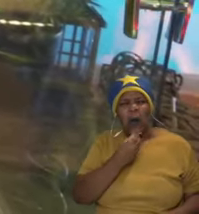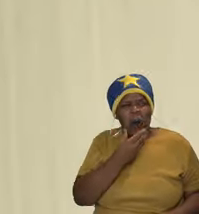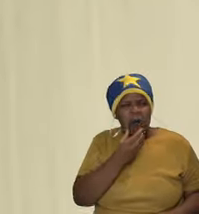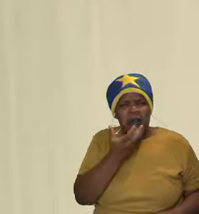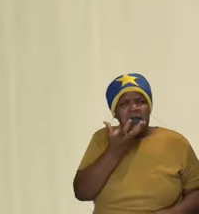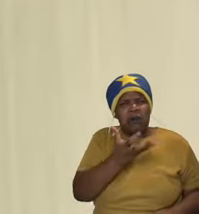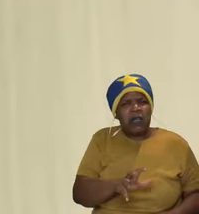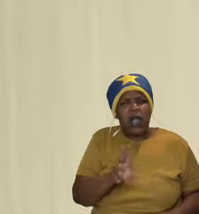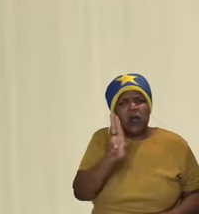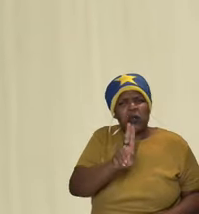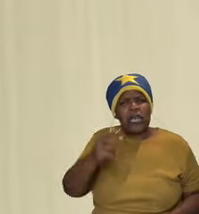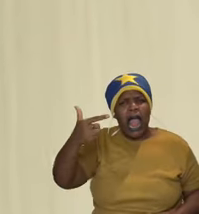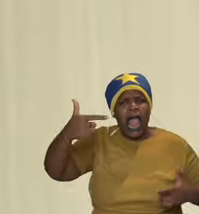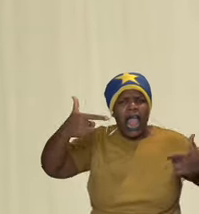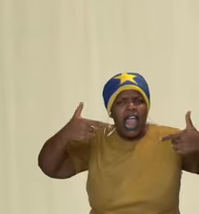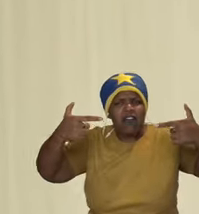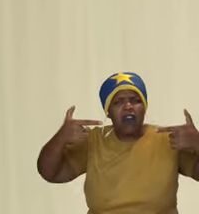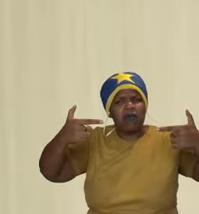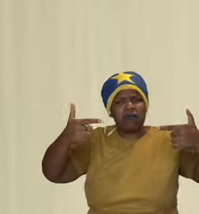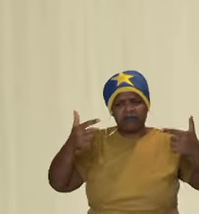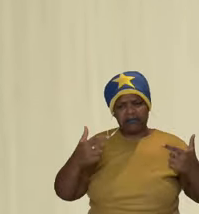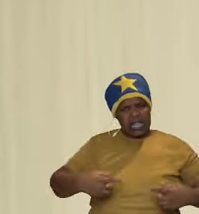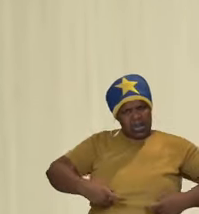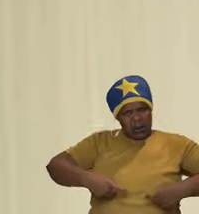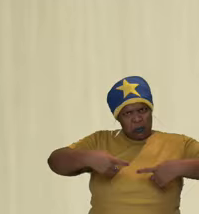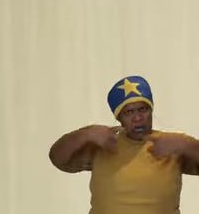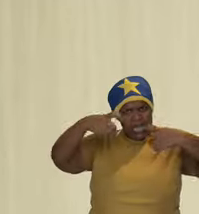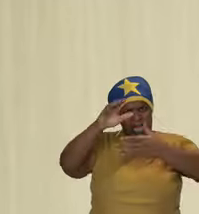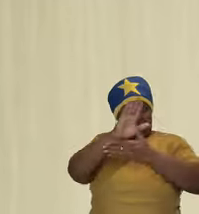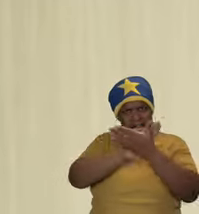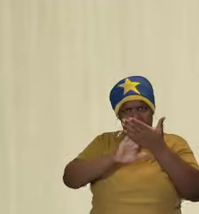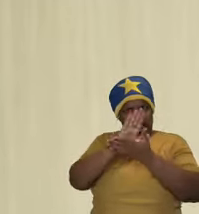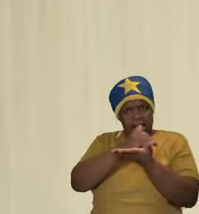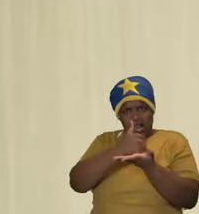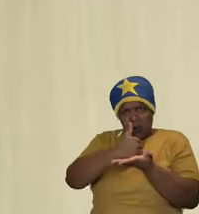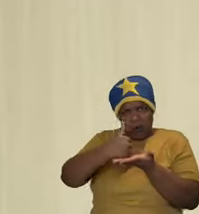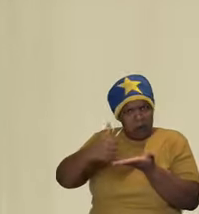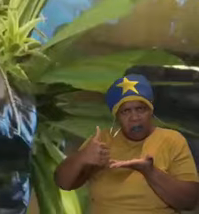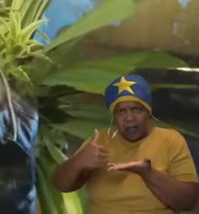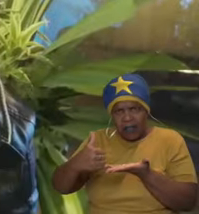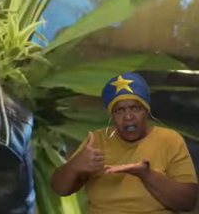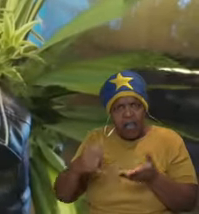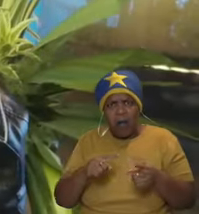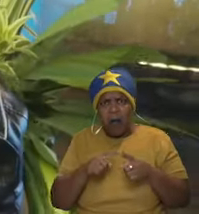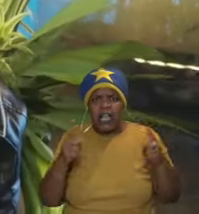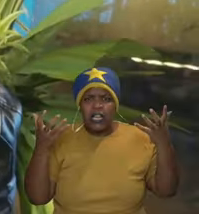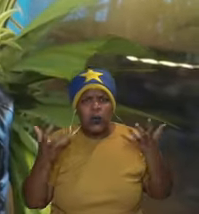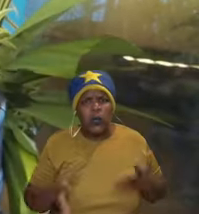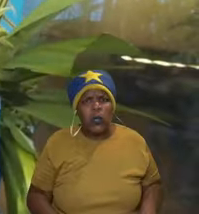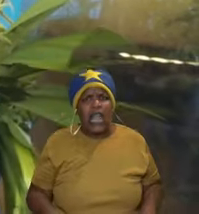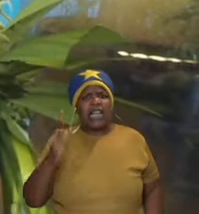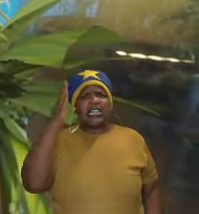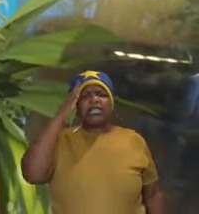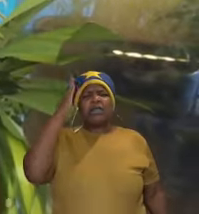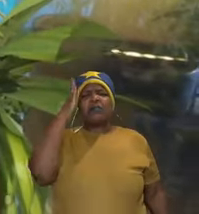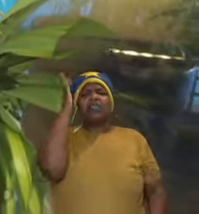mais usar os revólver, não. E nem guerria por causa da cocaína. Jamais. Marciano não quer mais saber de nada.